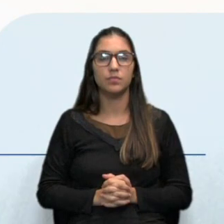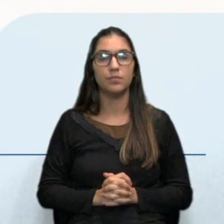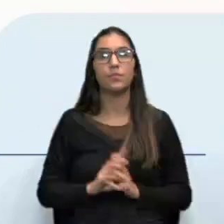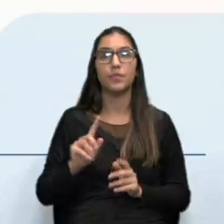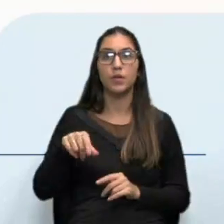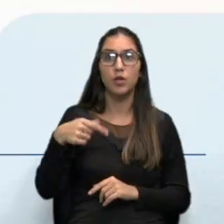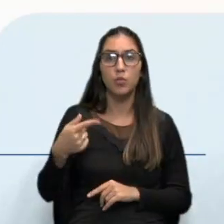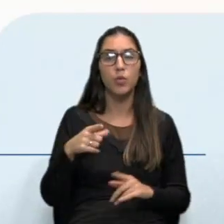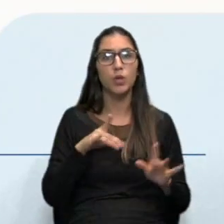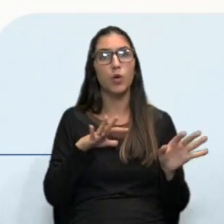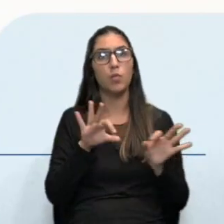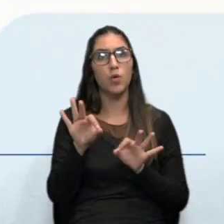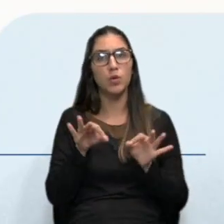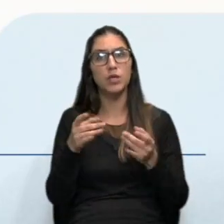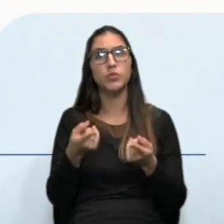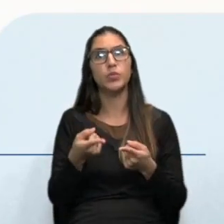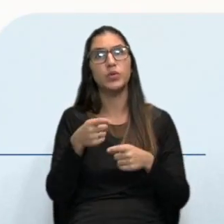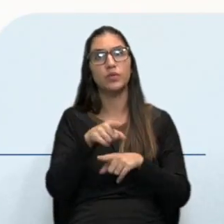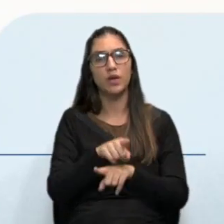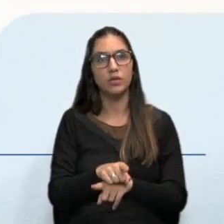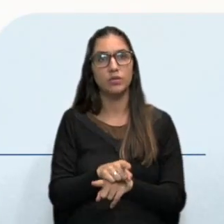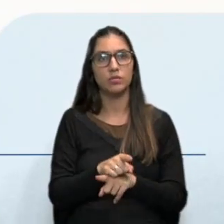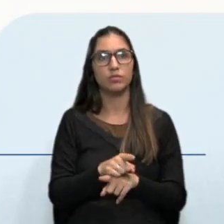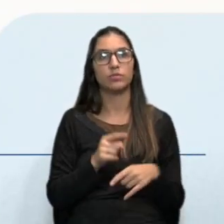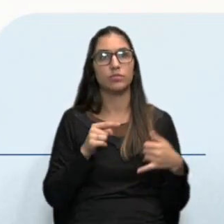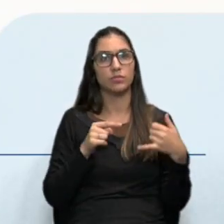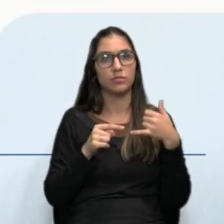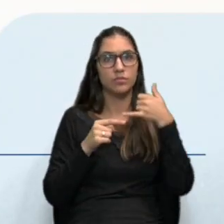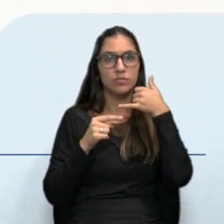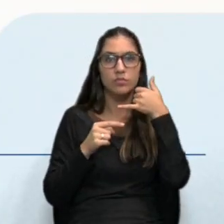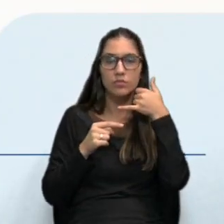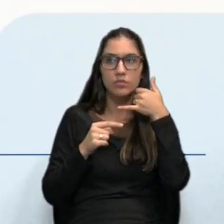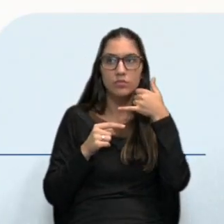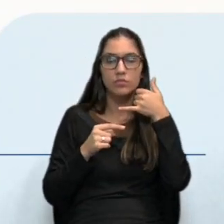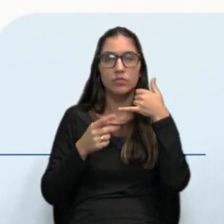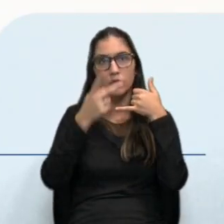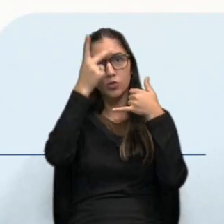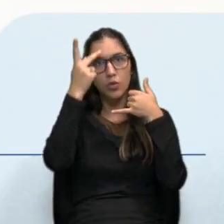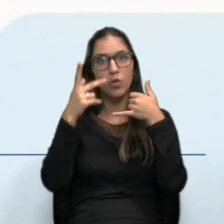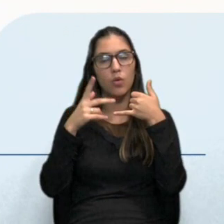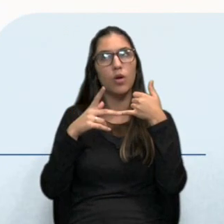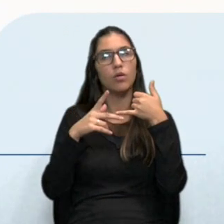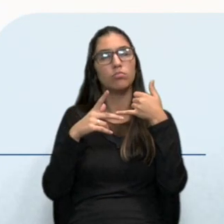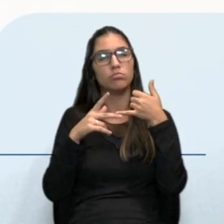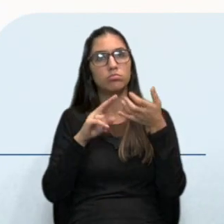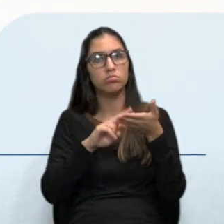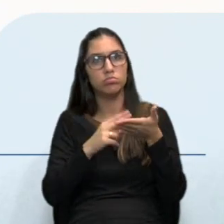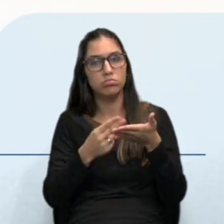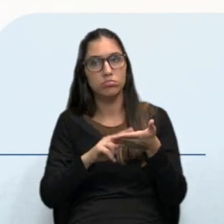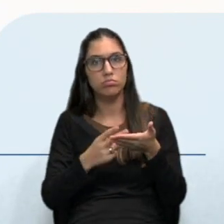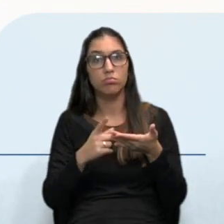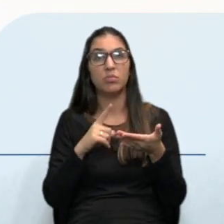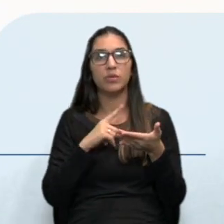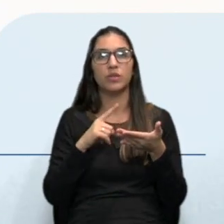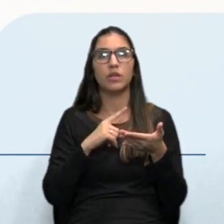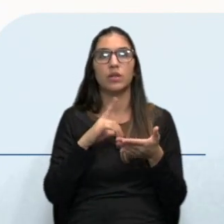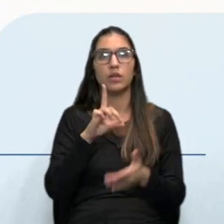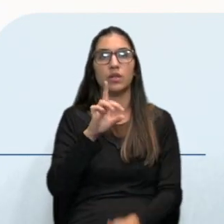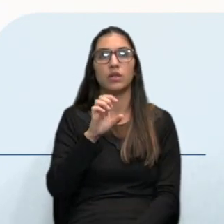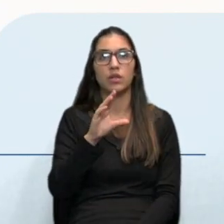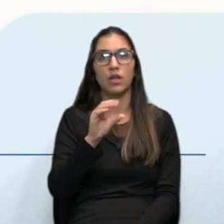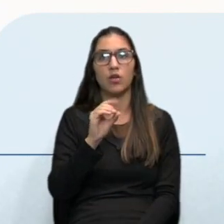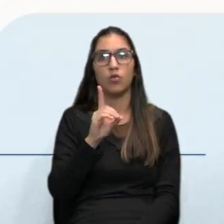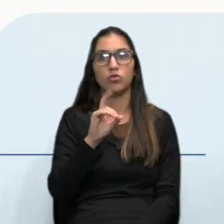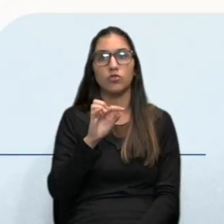Depois vai ter o processo inverso, que é a demodulação da mensagem. Vai ter a